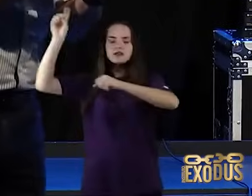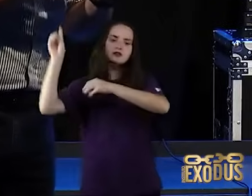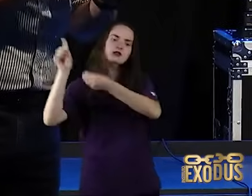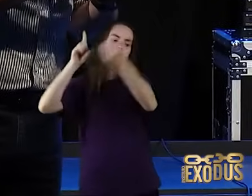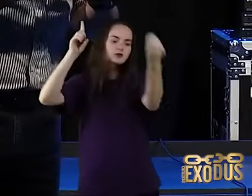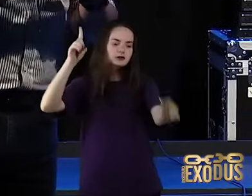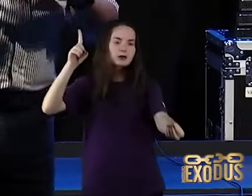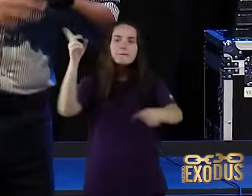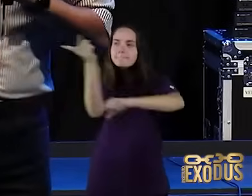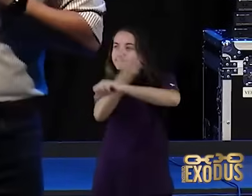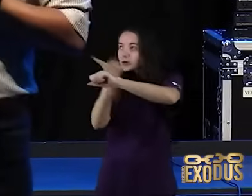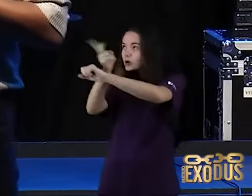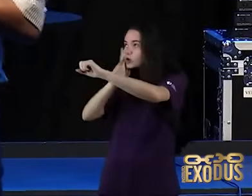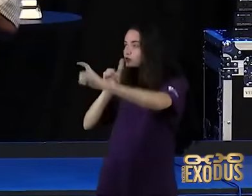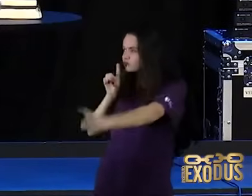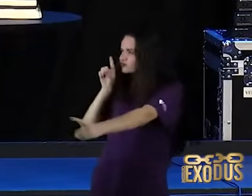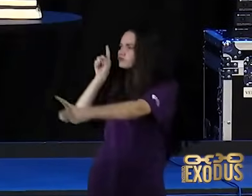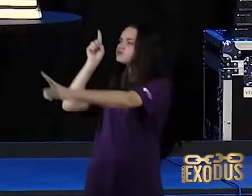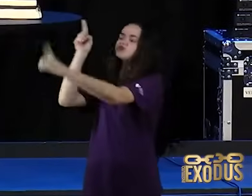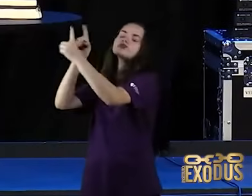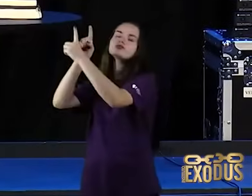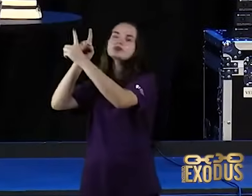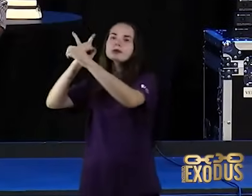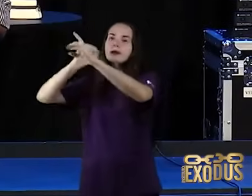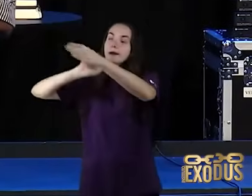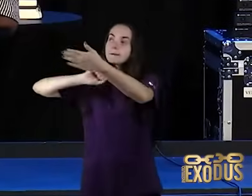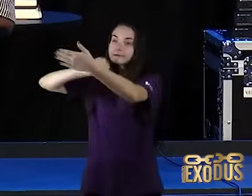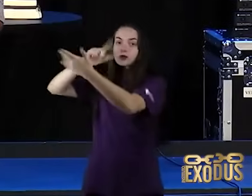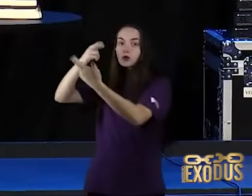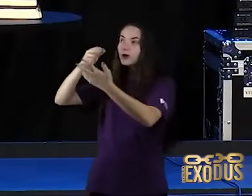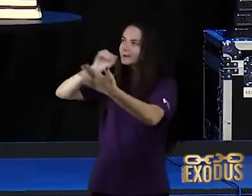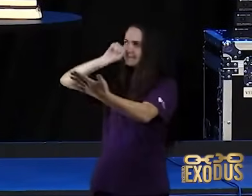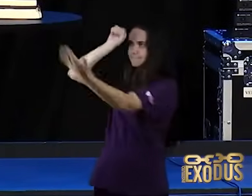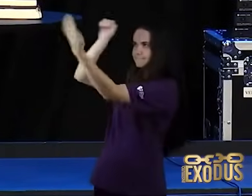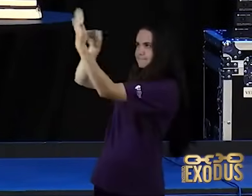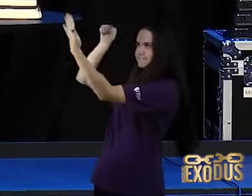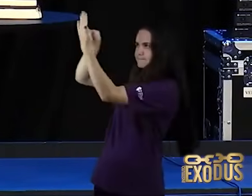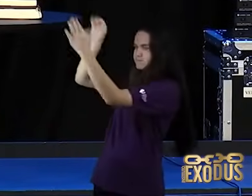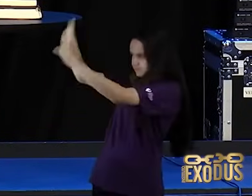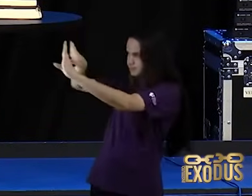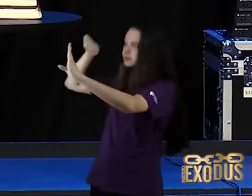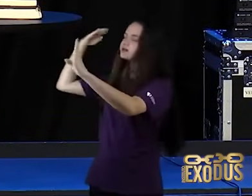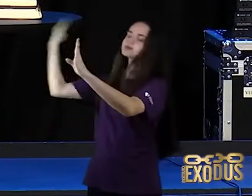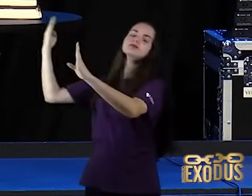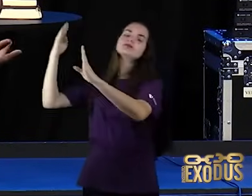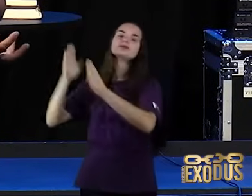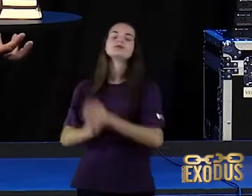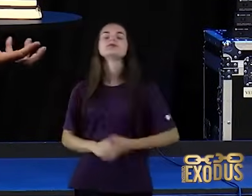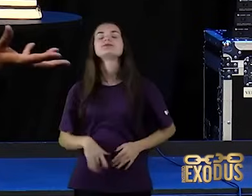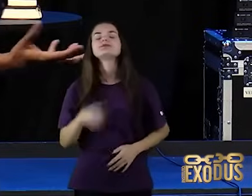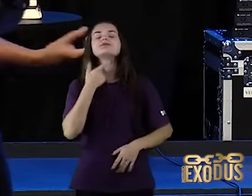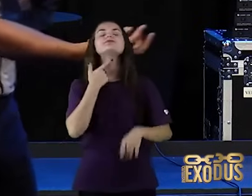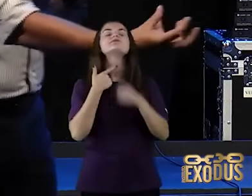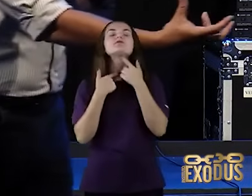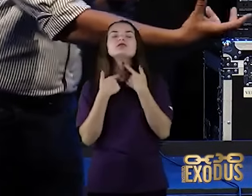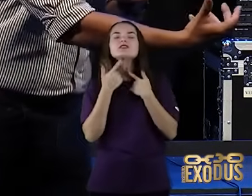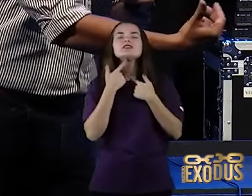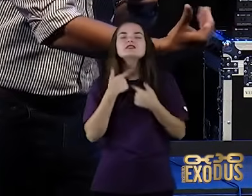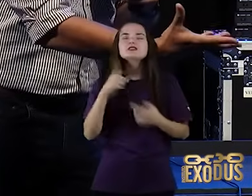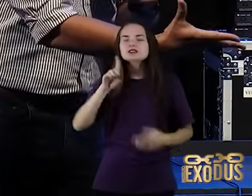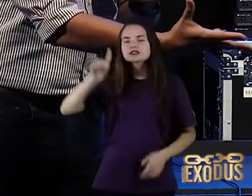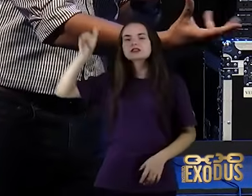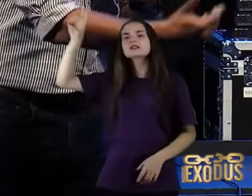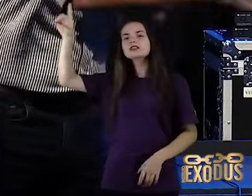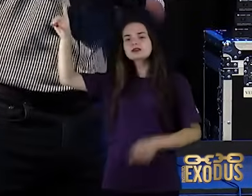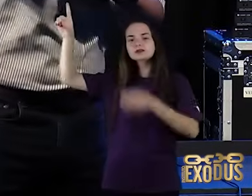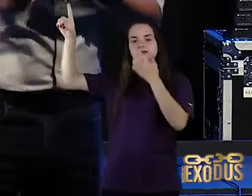e encontrareis bater e abrir se usar eu acho que a sede de Deus a gente tem um um